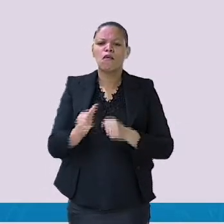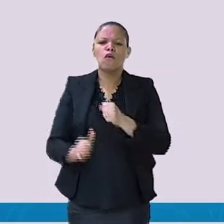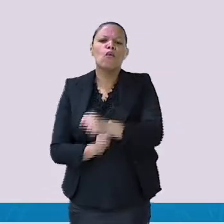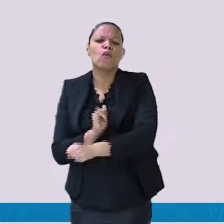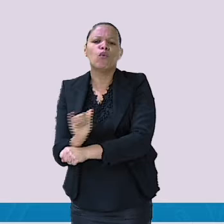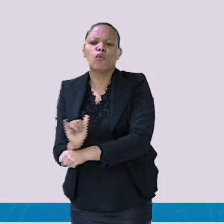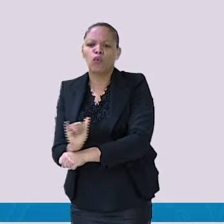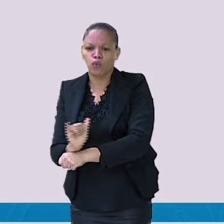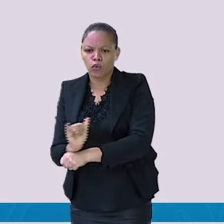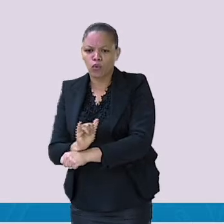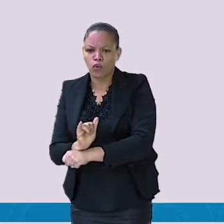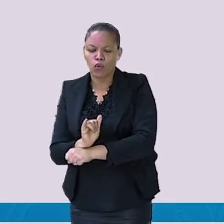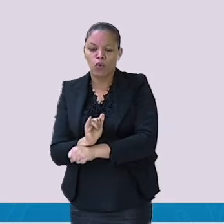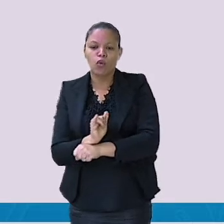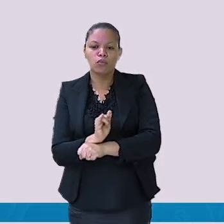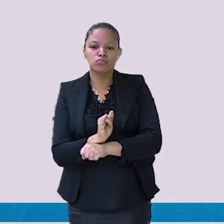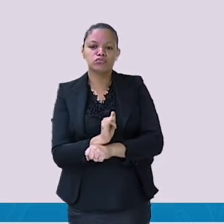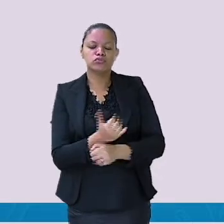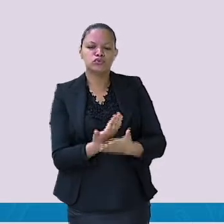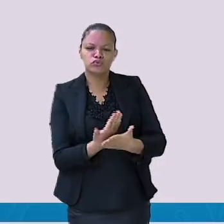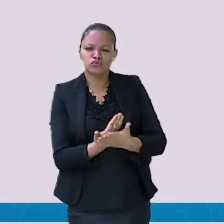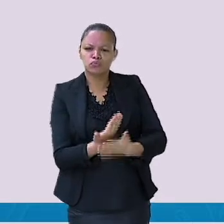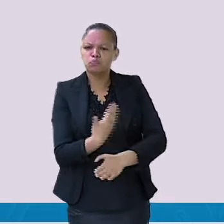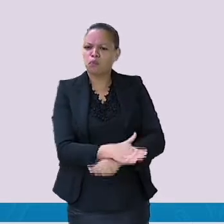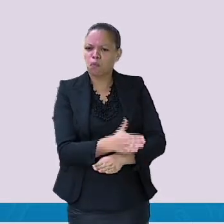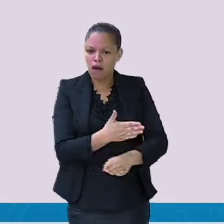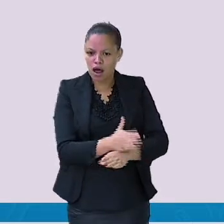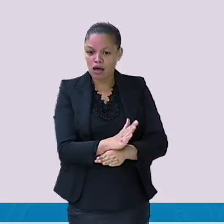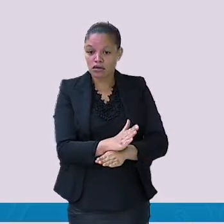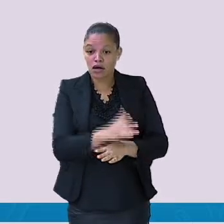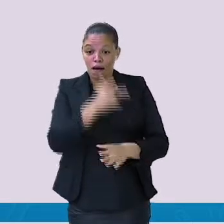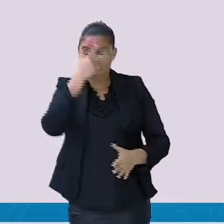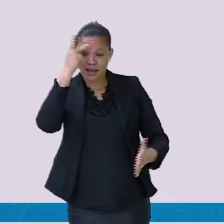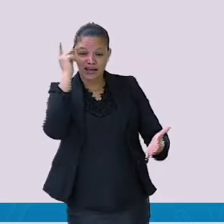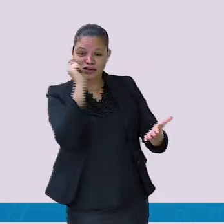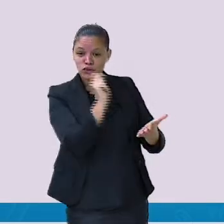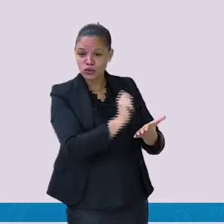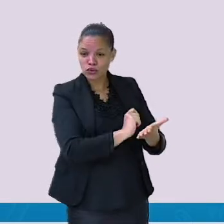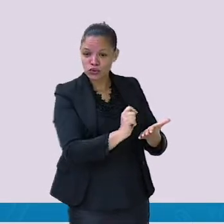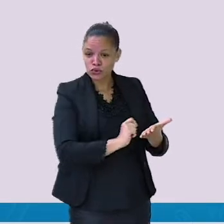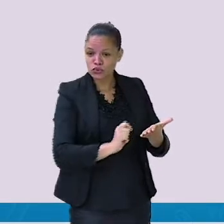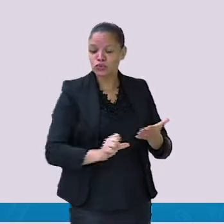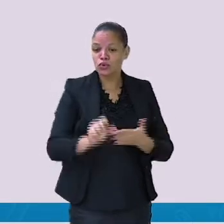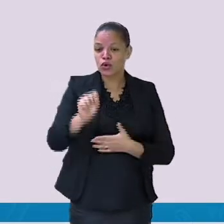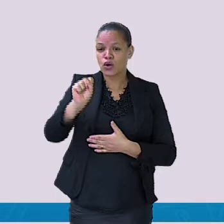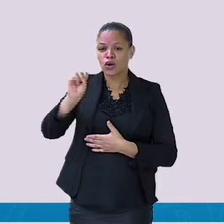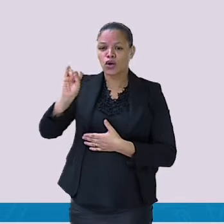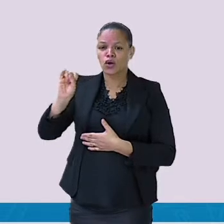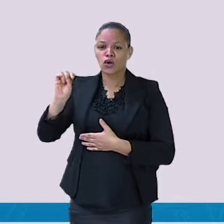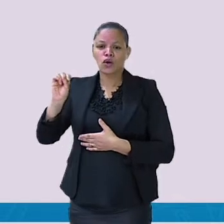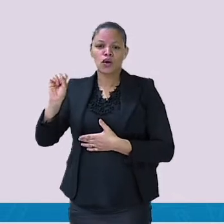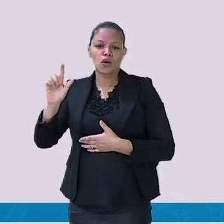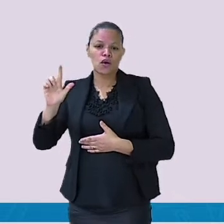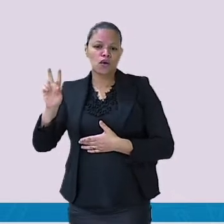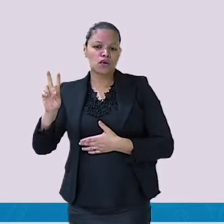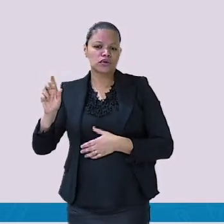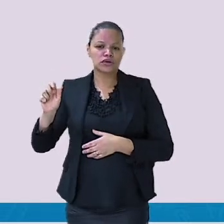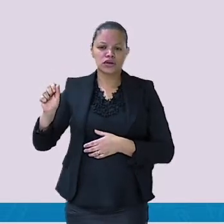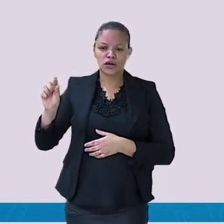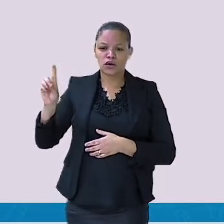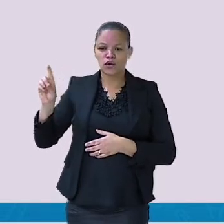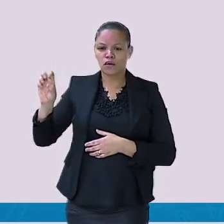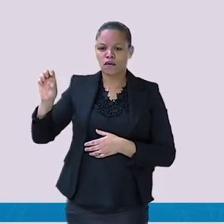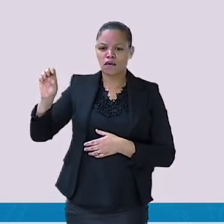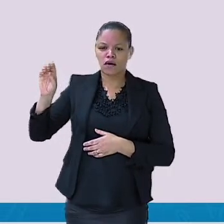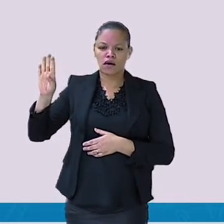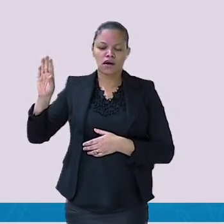Estudo Prático e quem escreveu foi Silva Débora. Está no texto 10 curiosidades sobre elefantes que